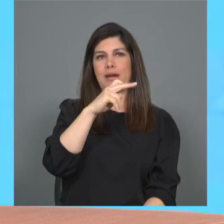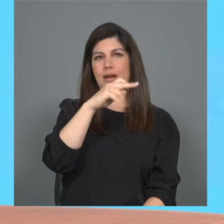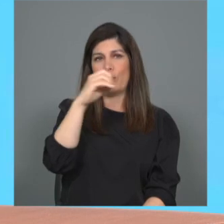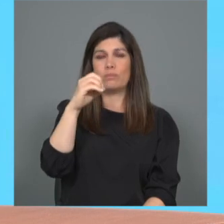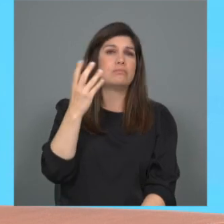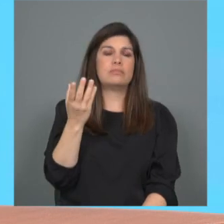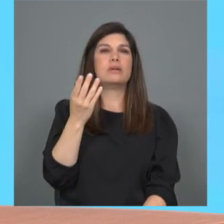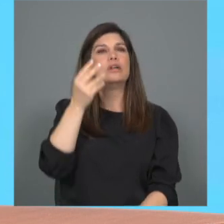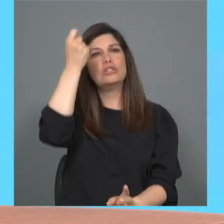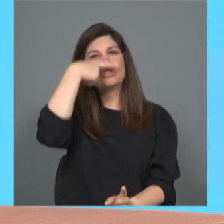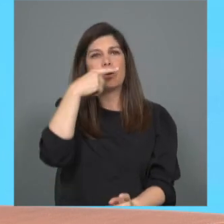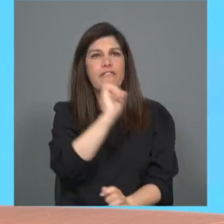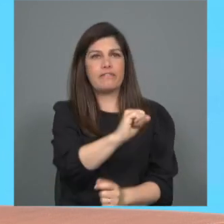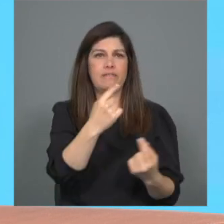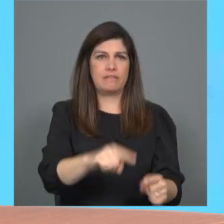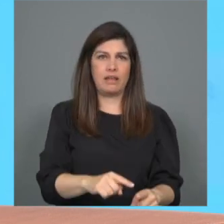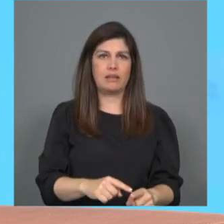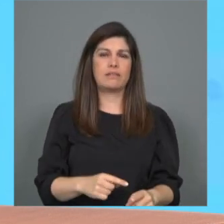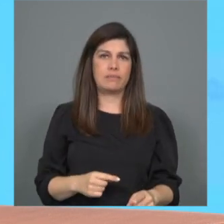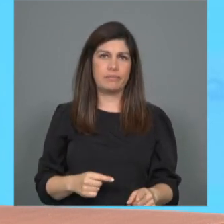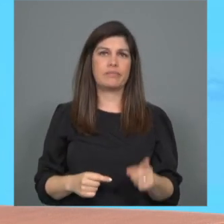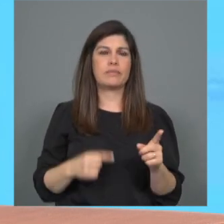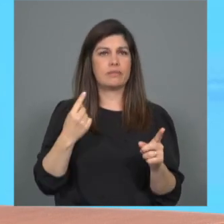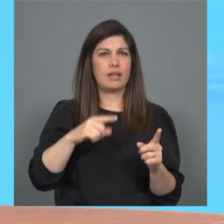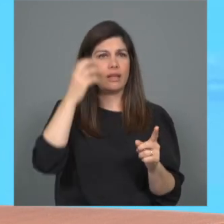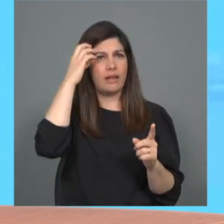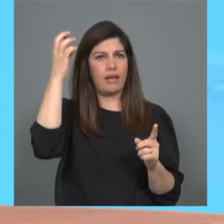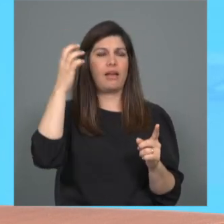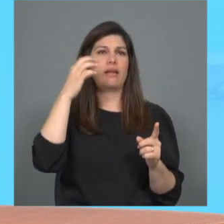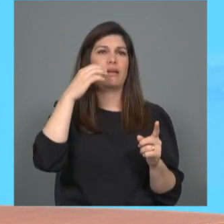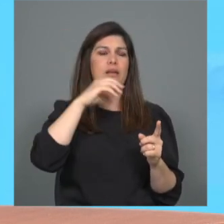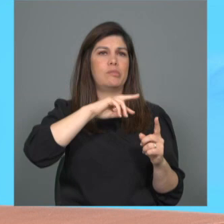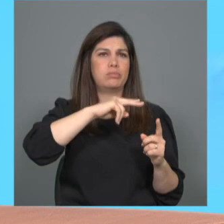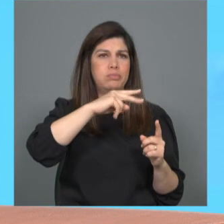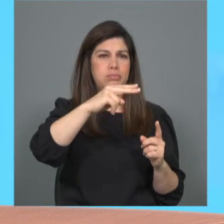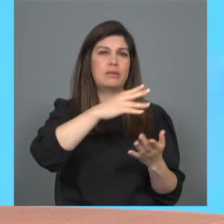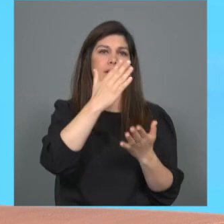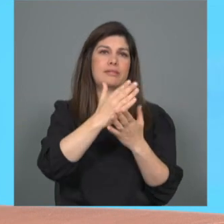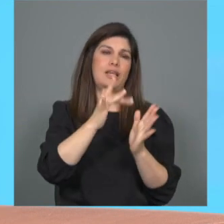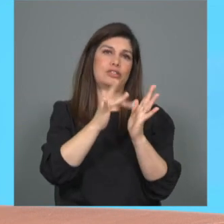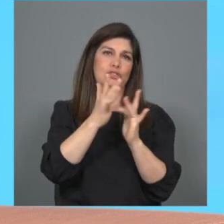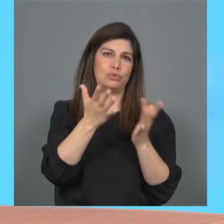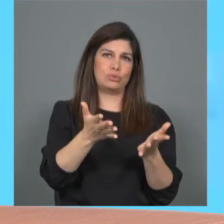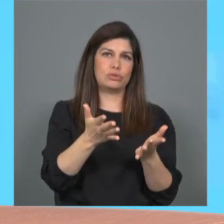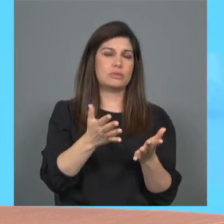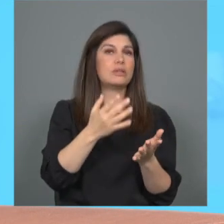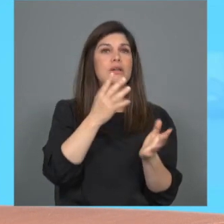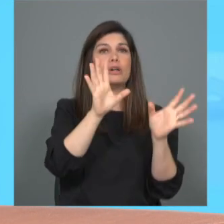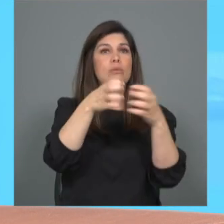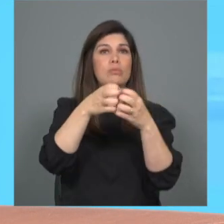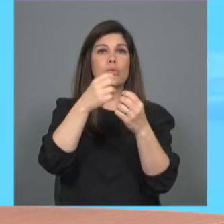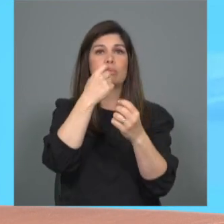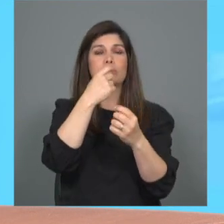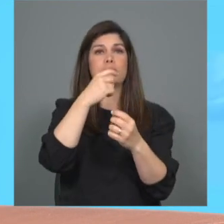história. E tiveram profetas, e tiveram reis, até chegar a Jesus. Qualquer povo tem a sua história, nós portugueses também